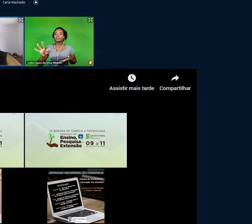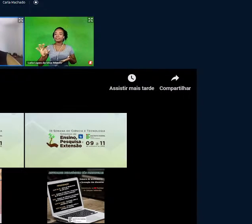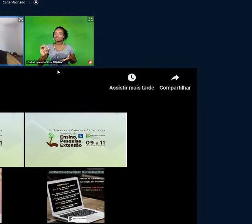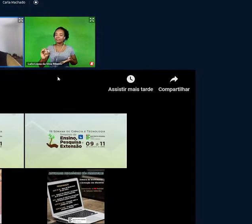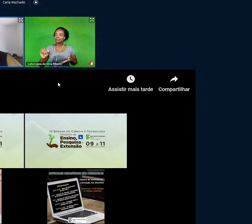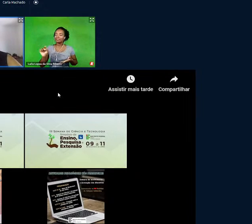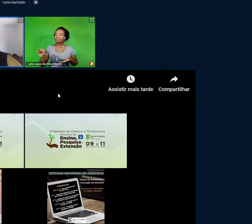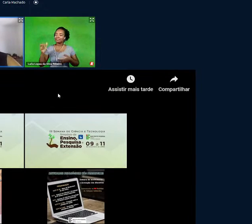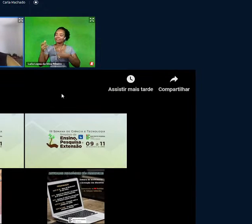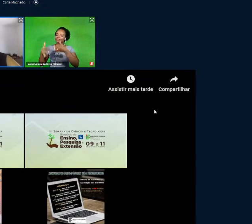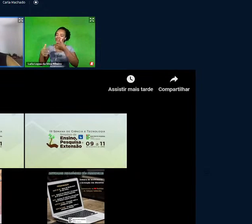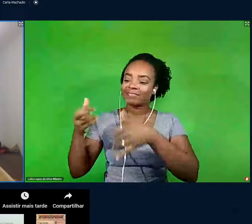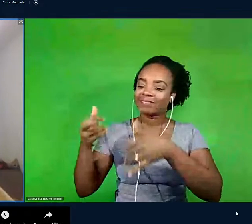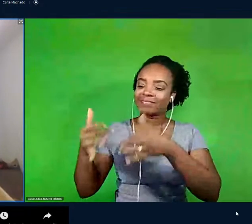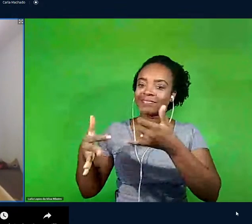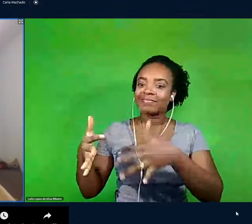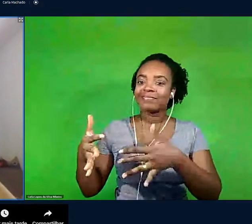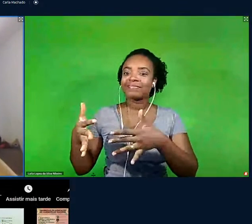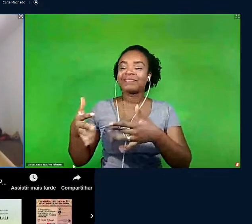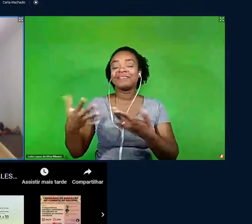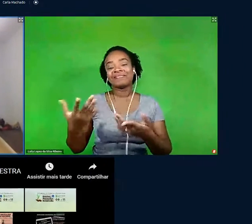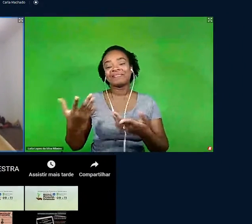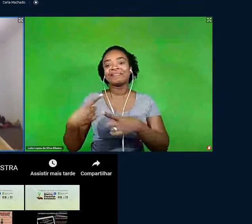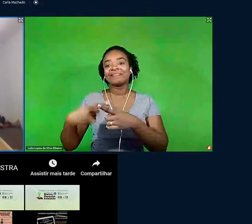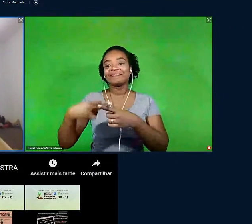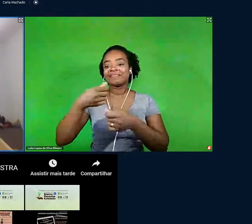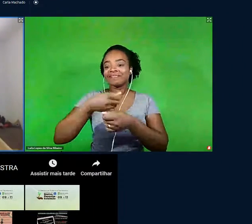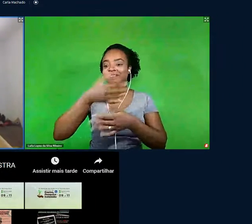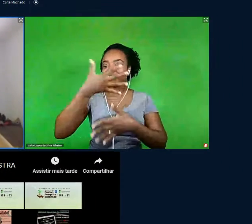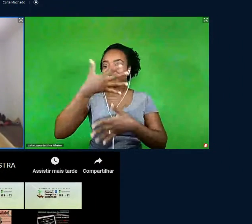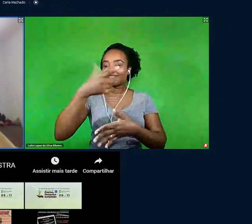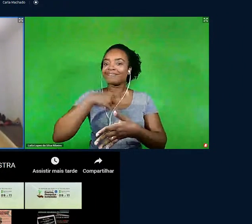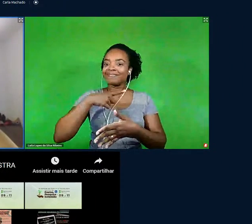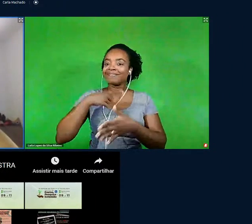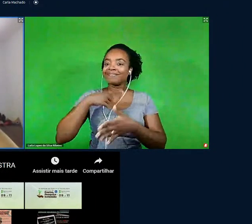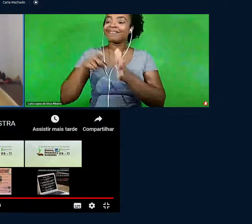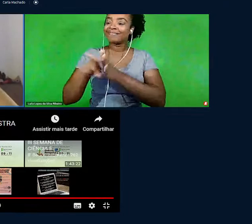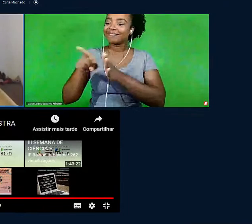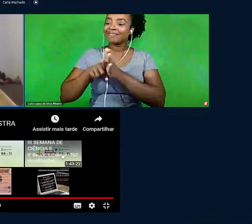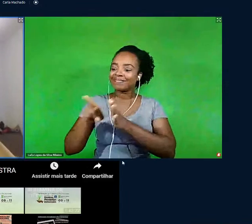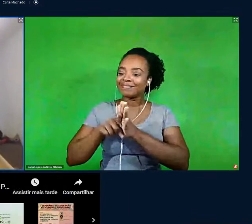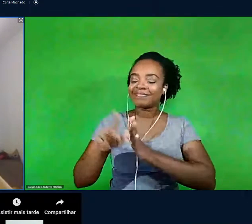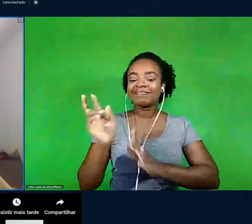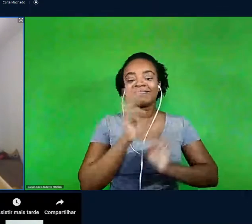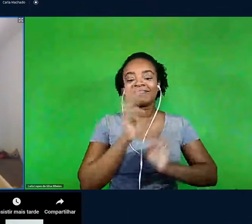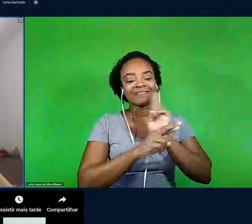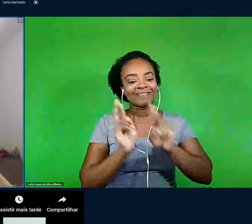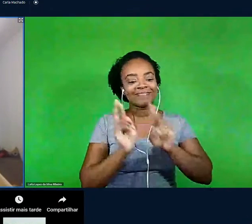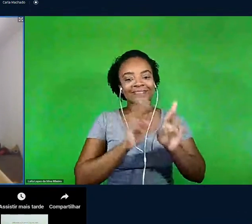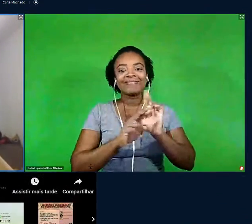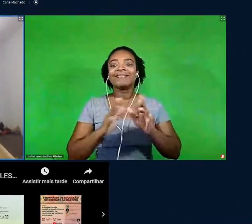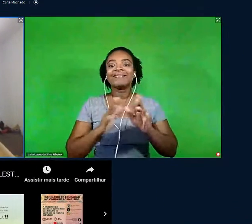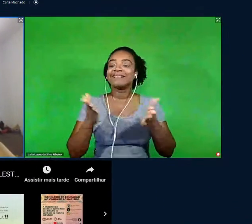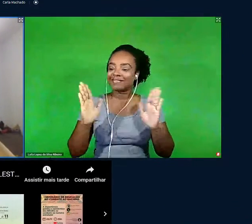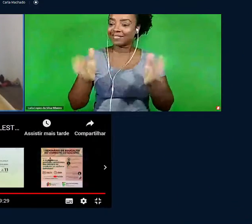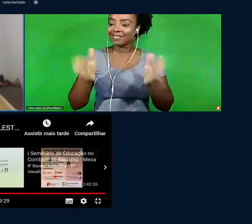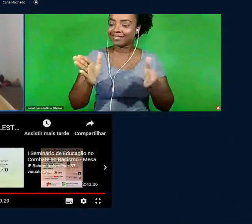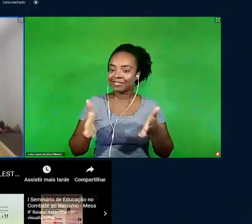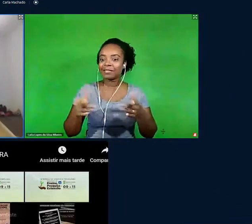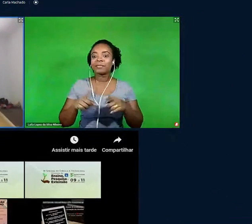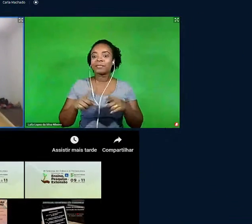respondendo aí as questões no bate-papo, no chat. Então, professor Renato, eu gostaria que o senhor pudesse